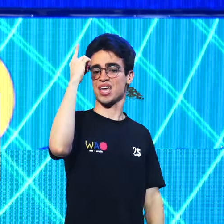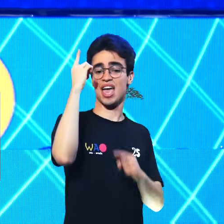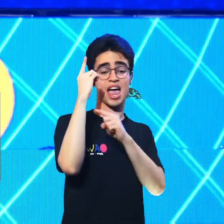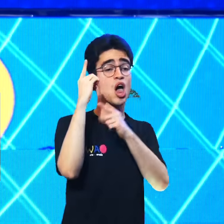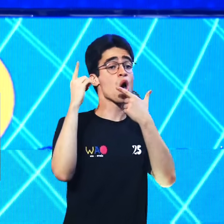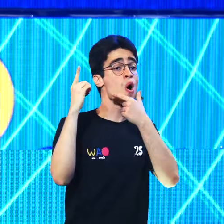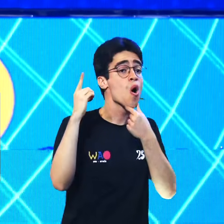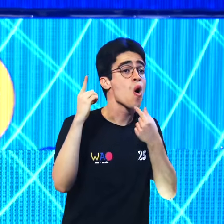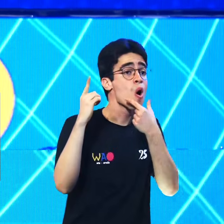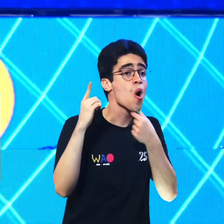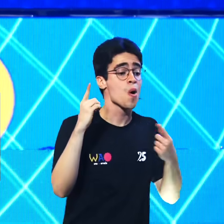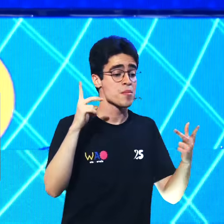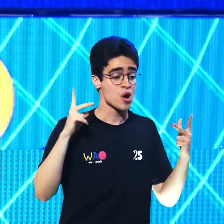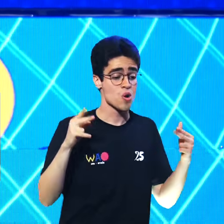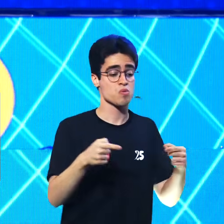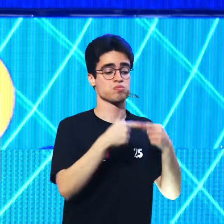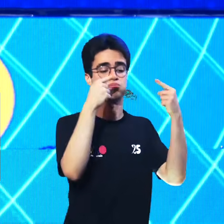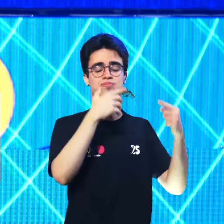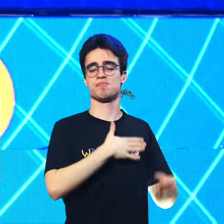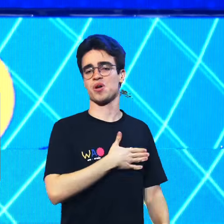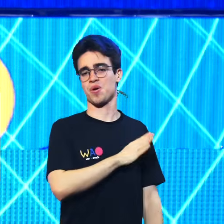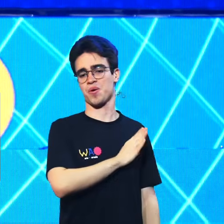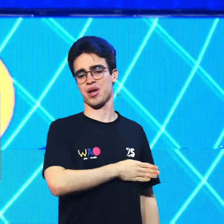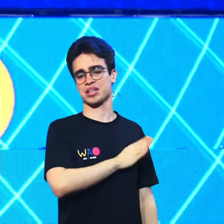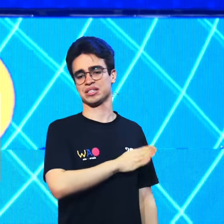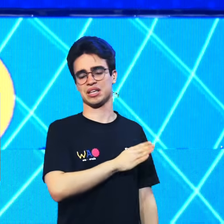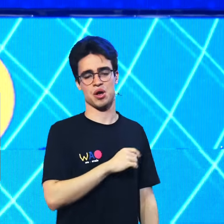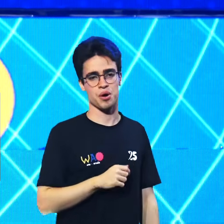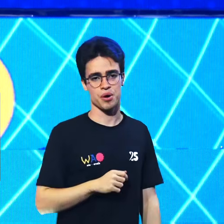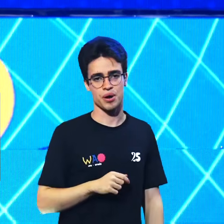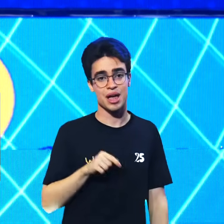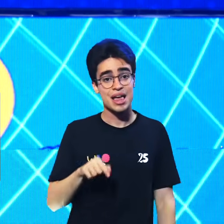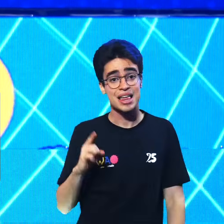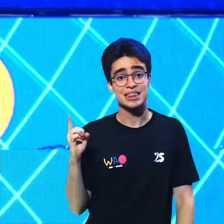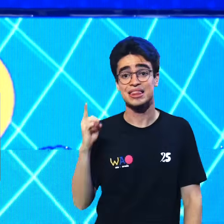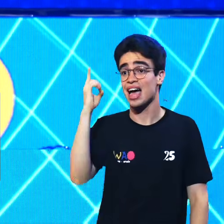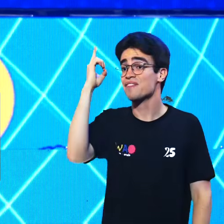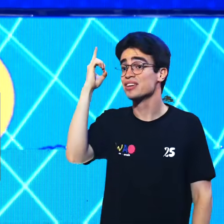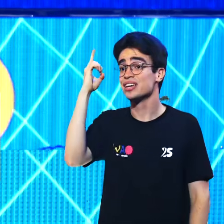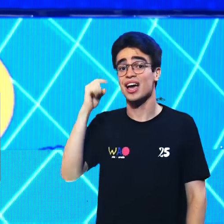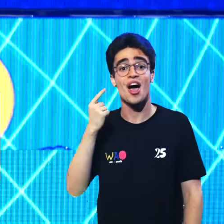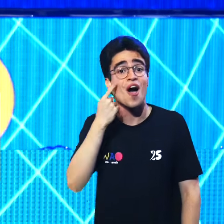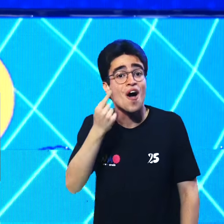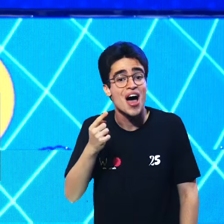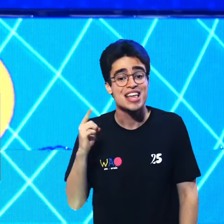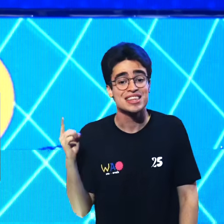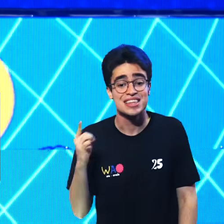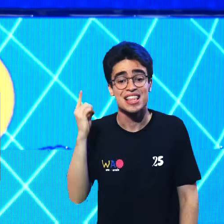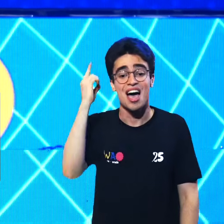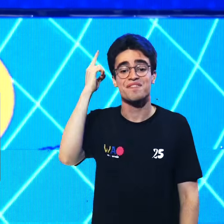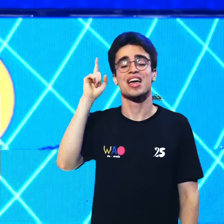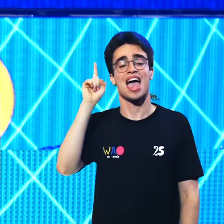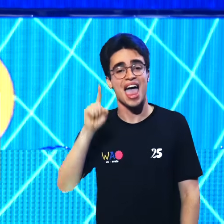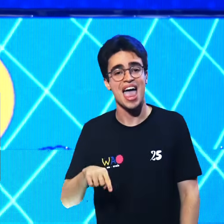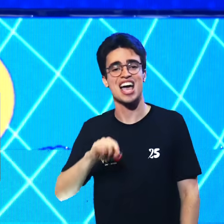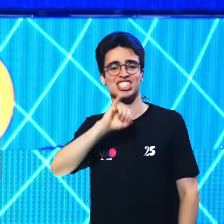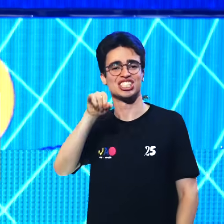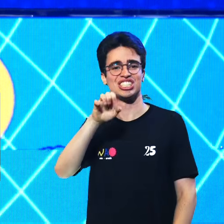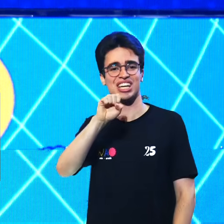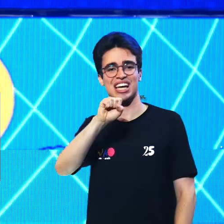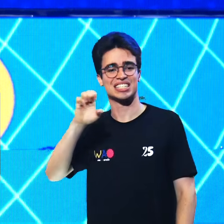homem segundo o meu coração. E ele dá um detalhe sobre Davi. Encontrei Davi, filho de